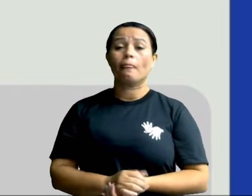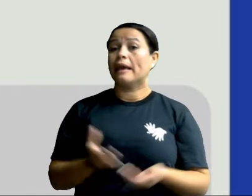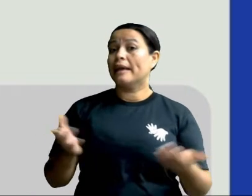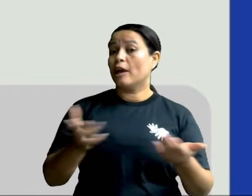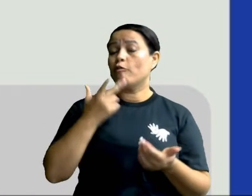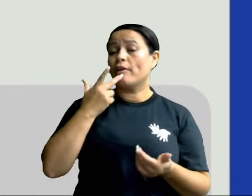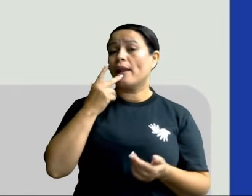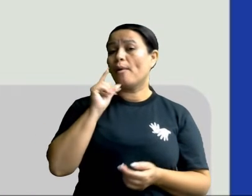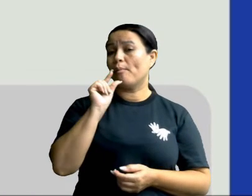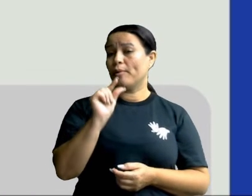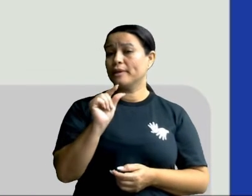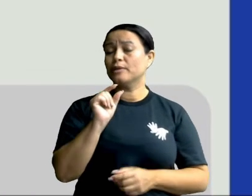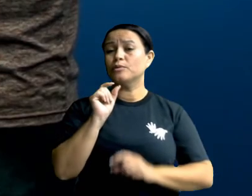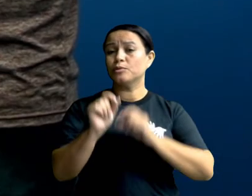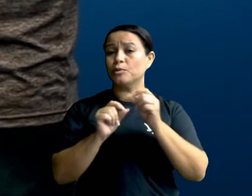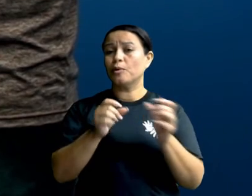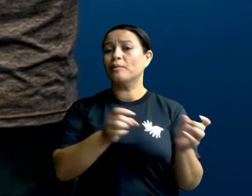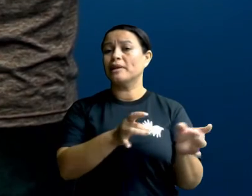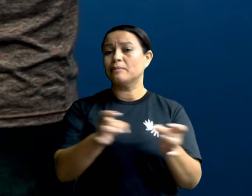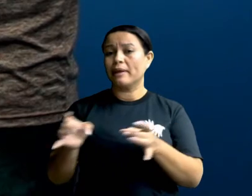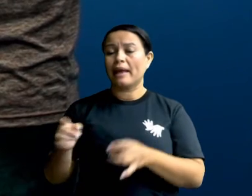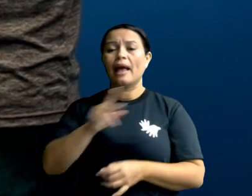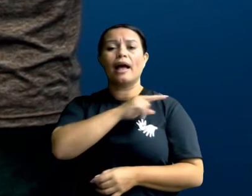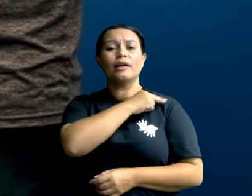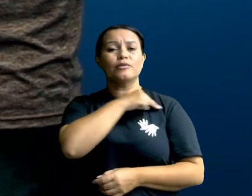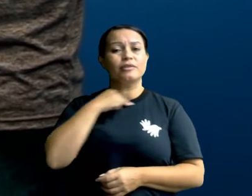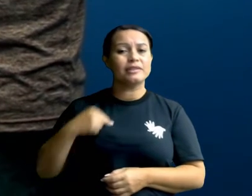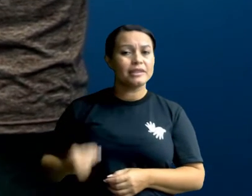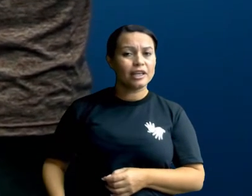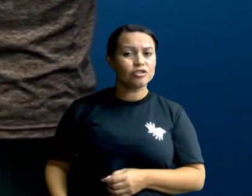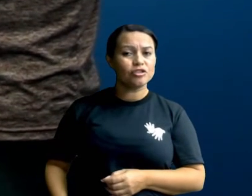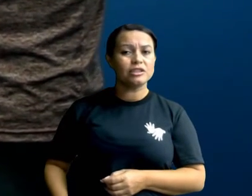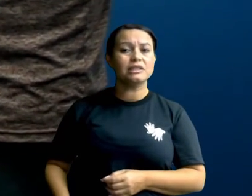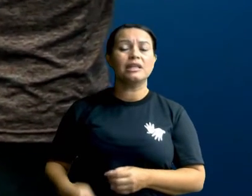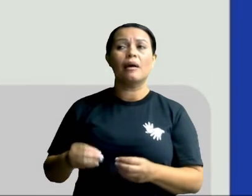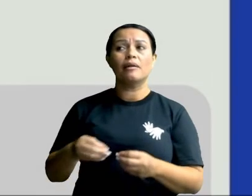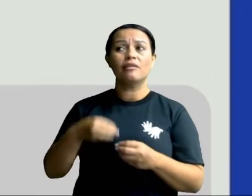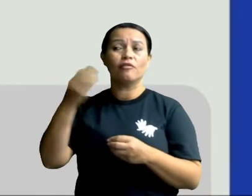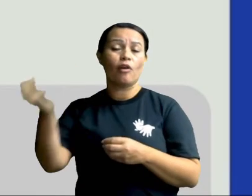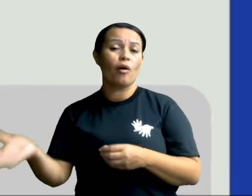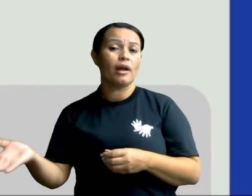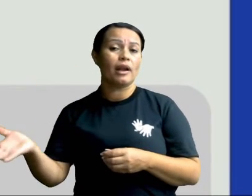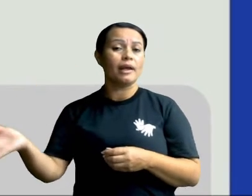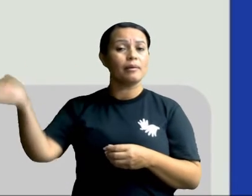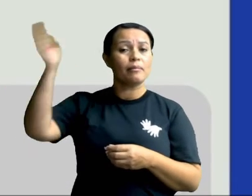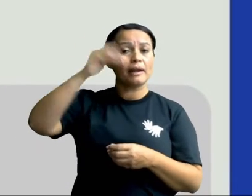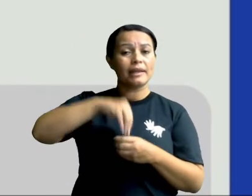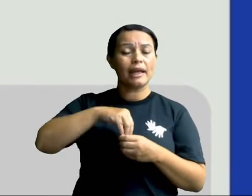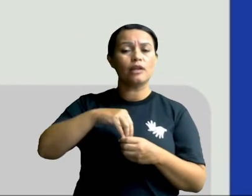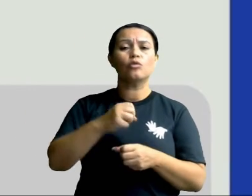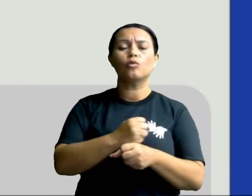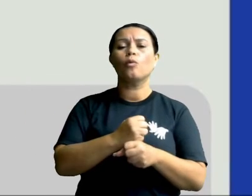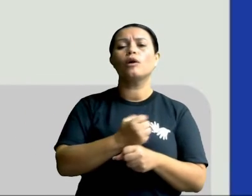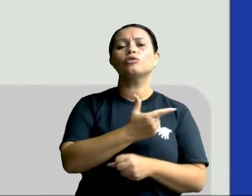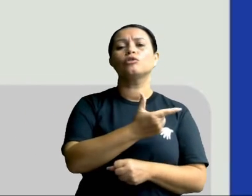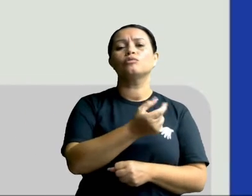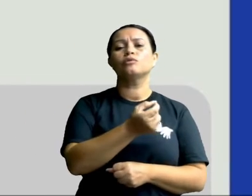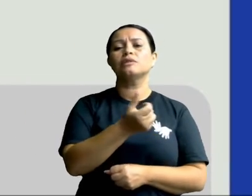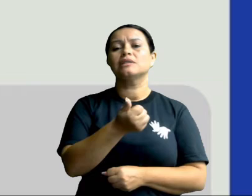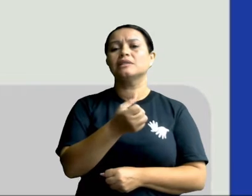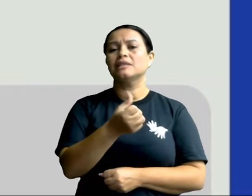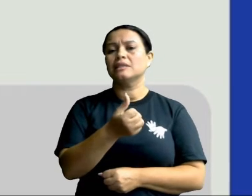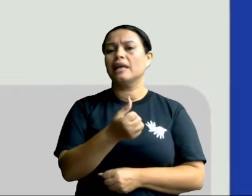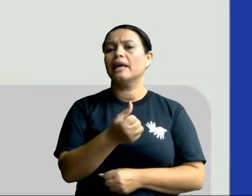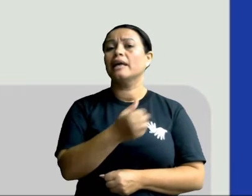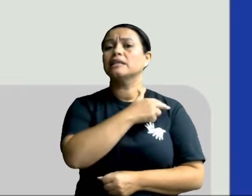E agora vamos falar um pouquinho, né, desse mercado na China, exportação e importação. Em 2016, a China